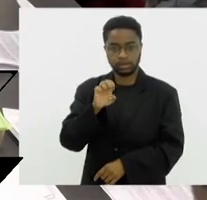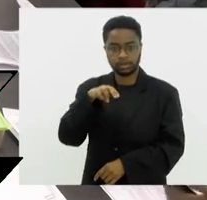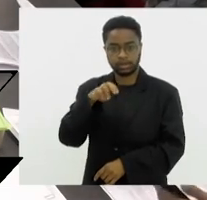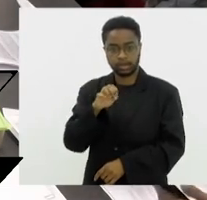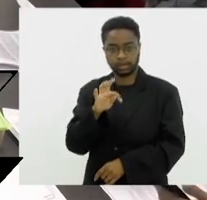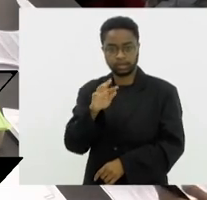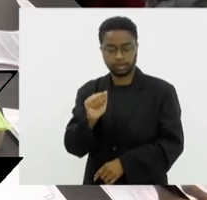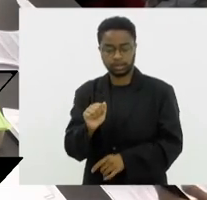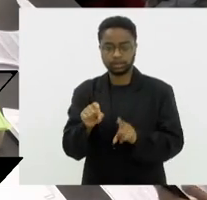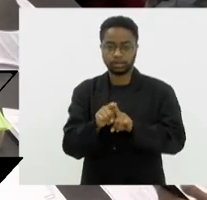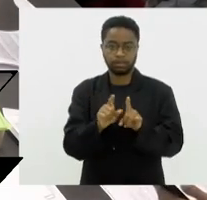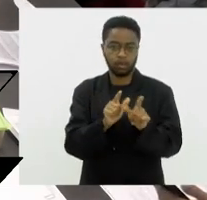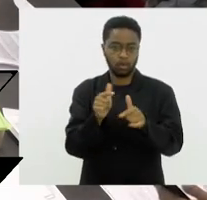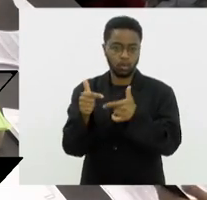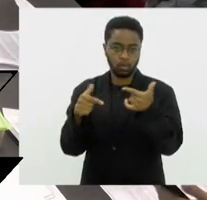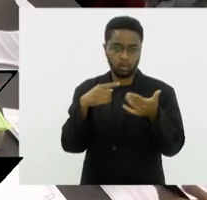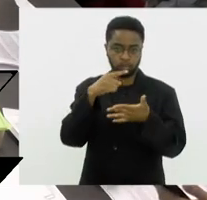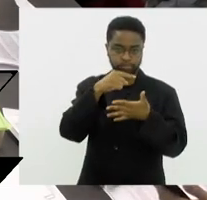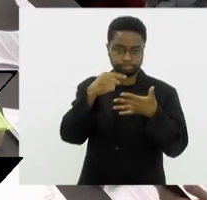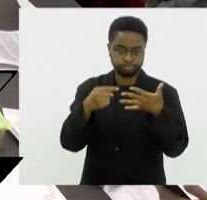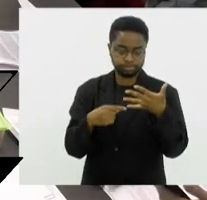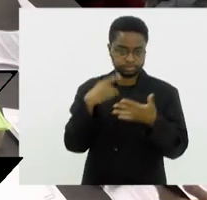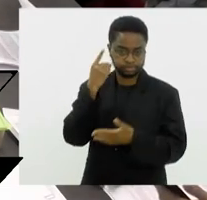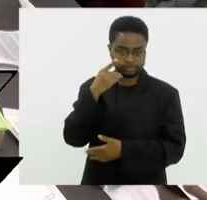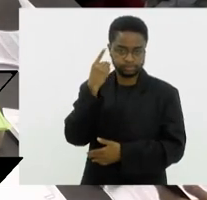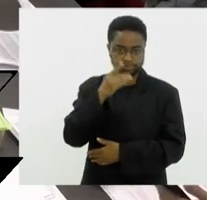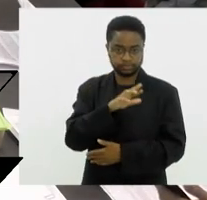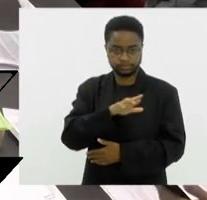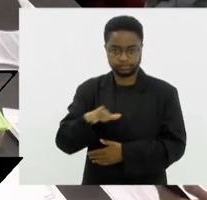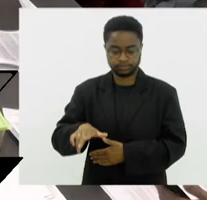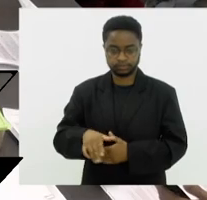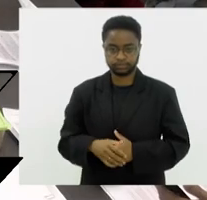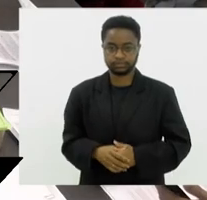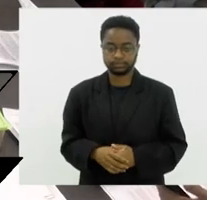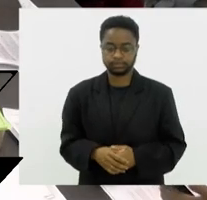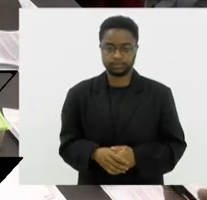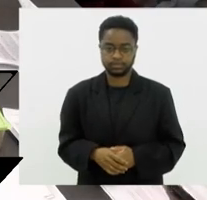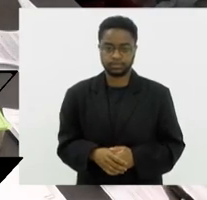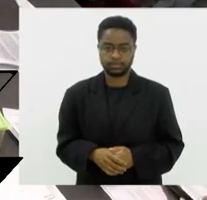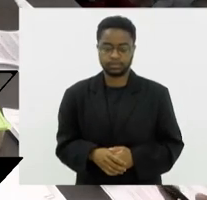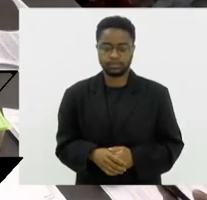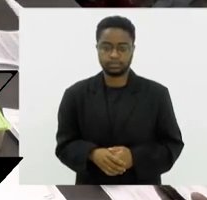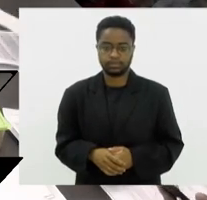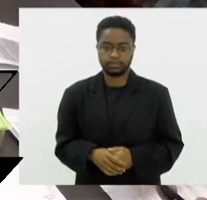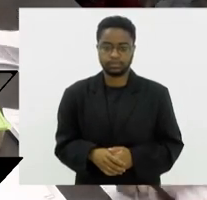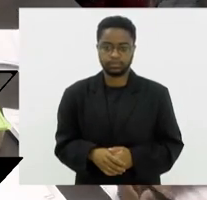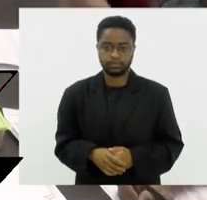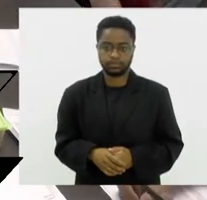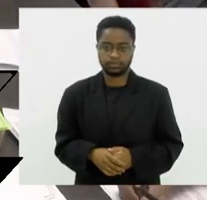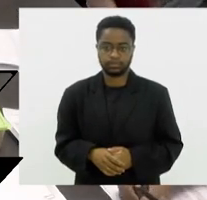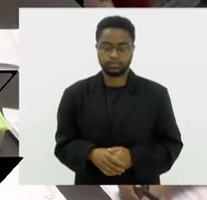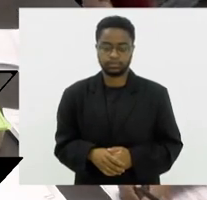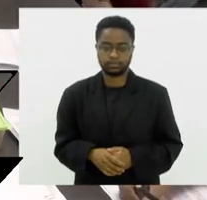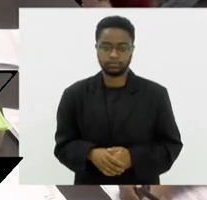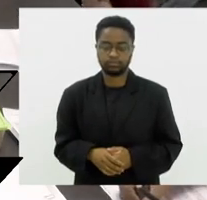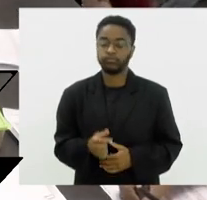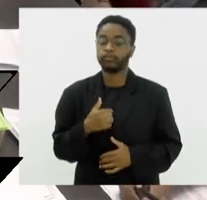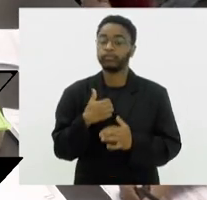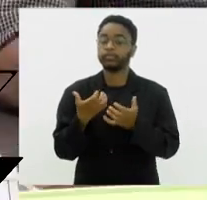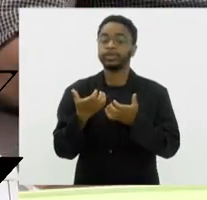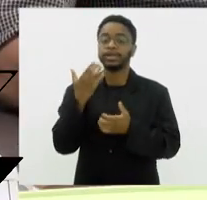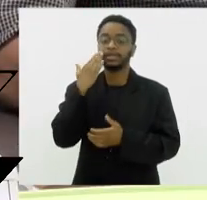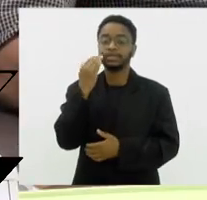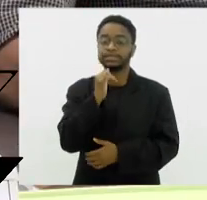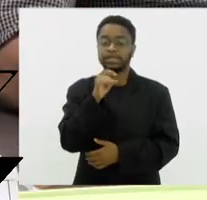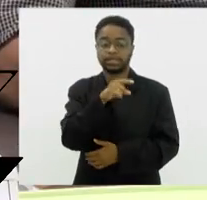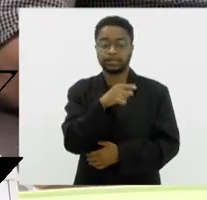Ferreirinha, Valdec Carneiro, Márcio Pacheco, Marcelo Cabeleireiro e deputada Marta Rocha. Pronto. Não, mas era só para saber, o que o deputado Luiz Paulo falou